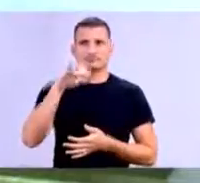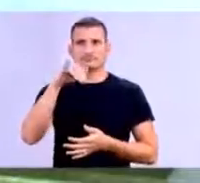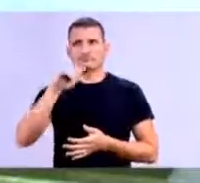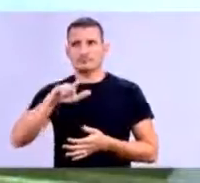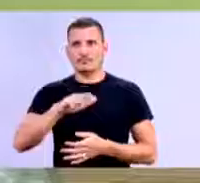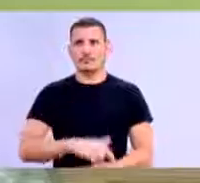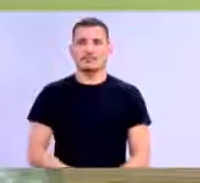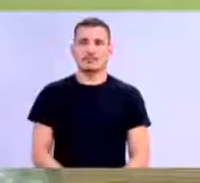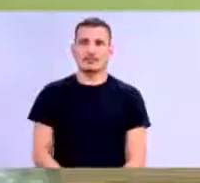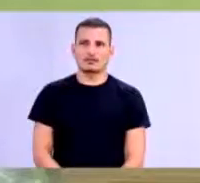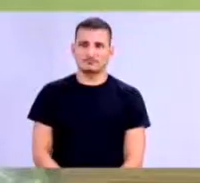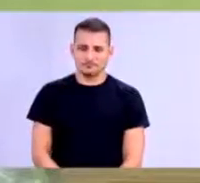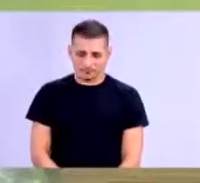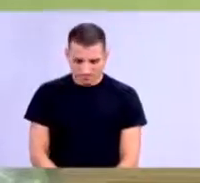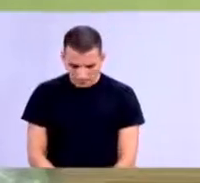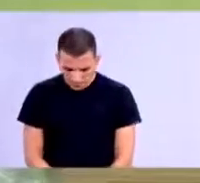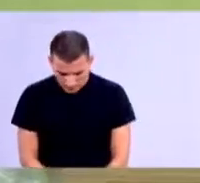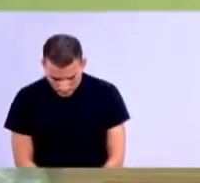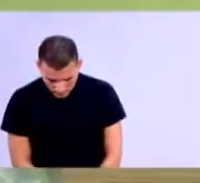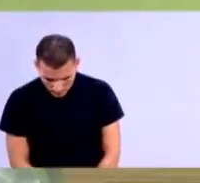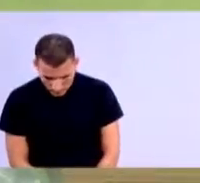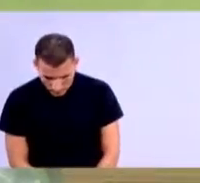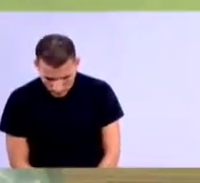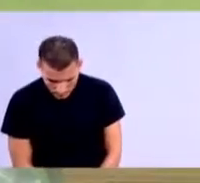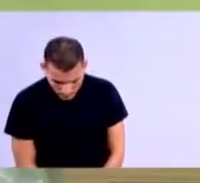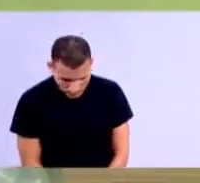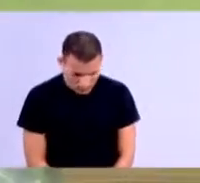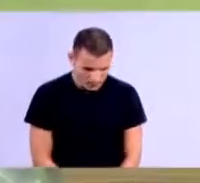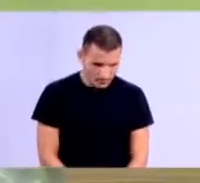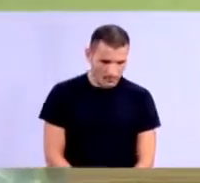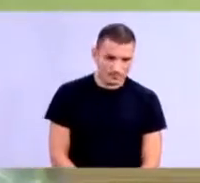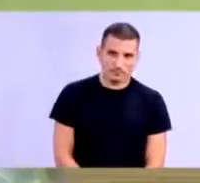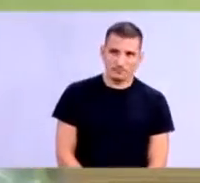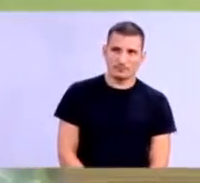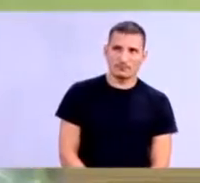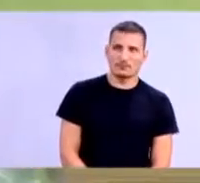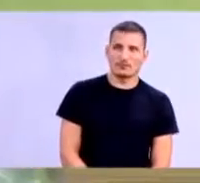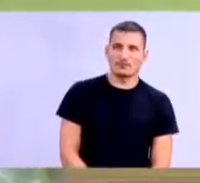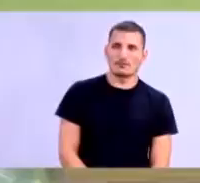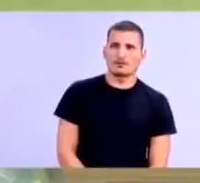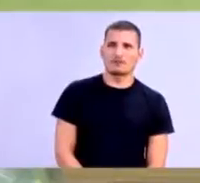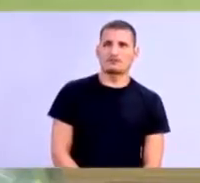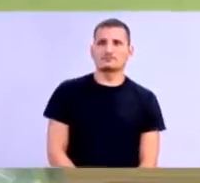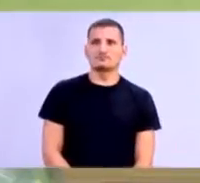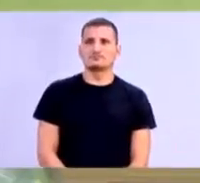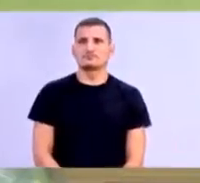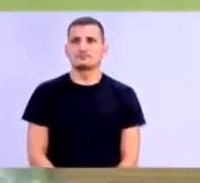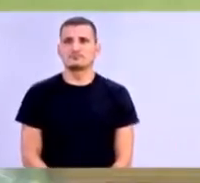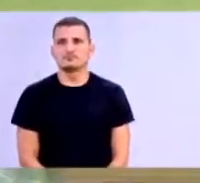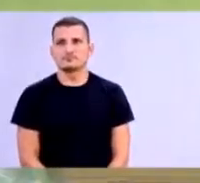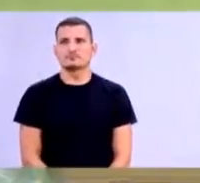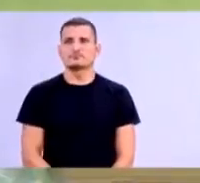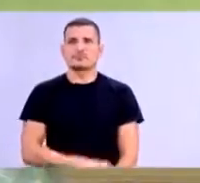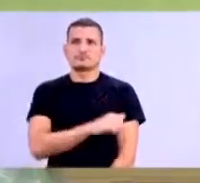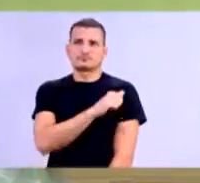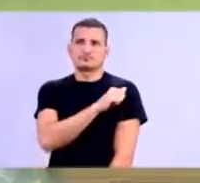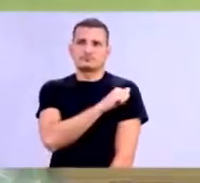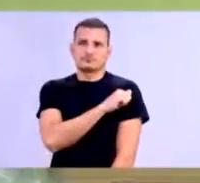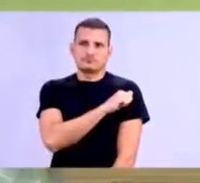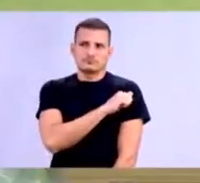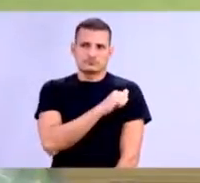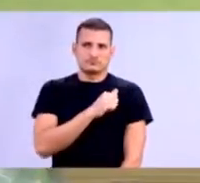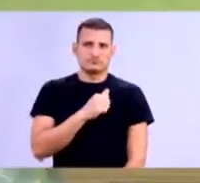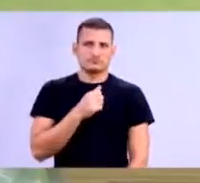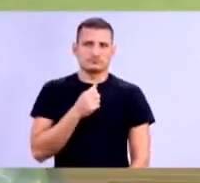alunos estão com dúvida, que eles estavam perguntando, discutindo lá no polo, porque eles até disseram aqui que eles